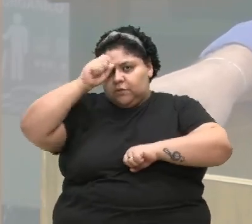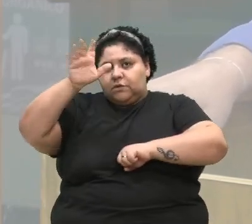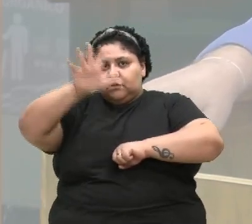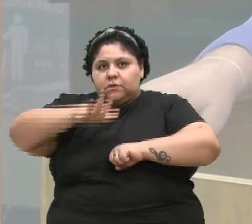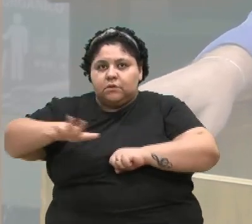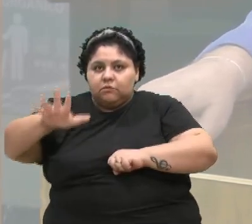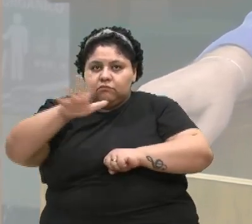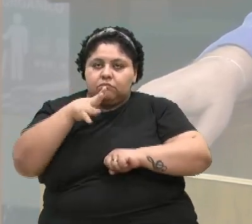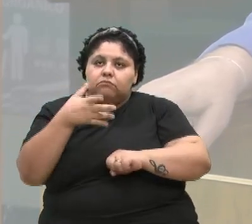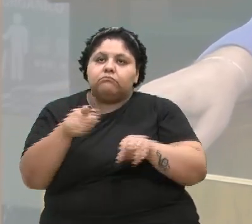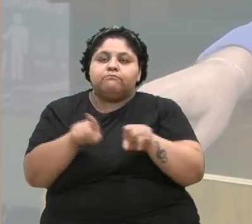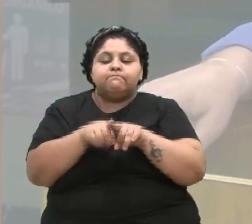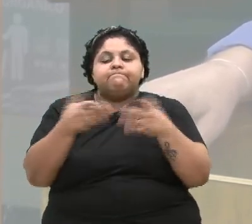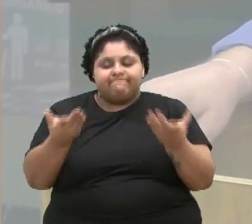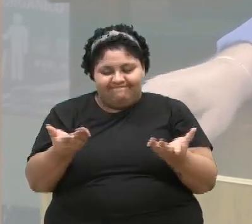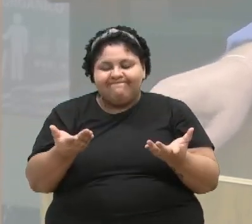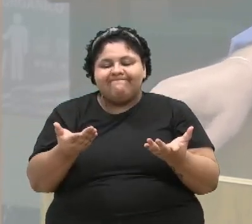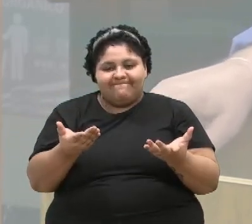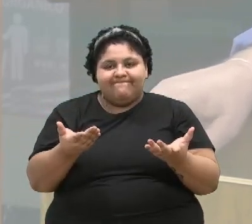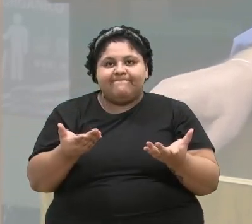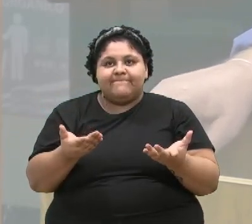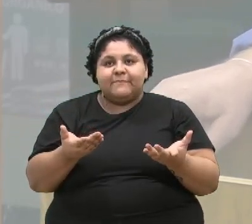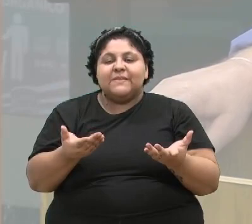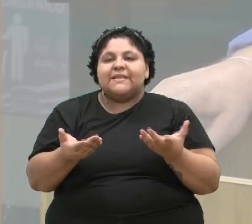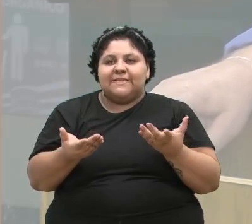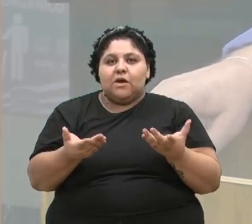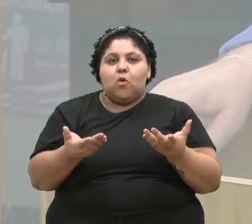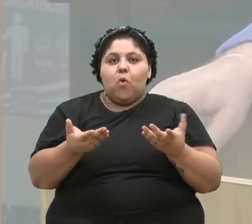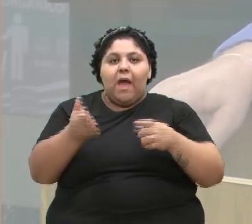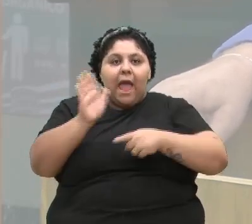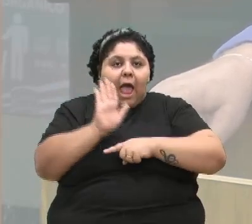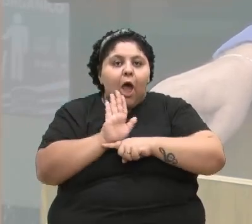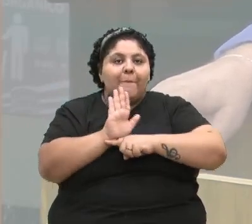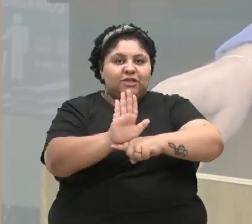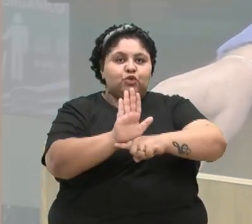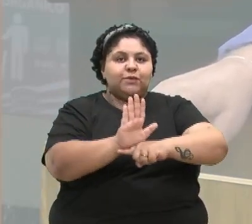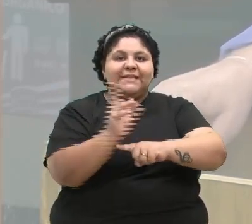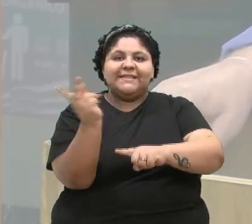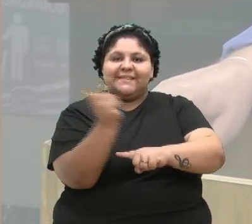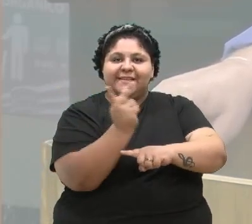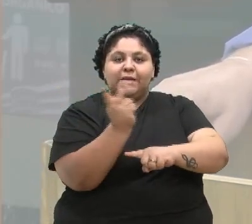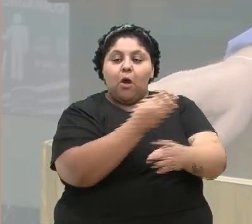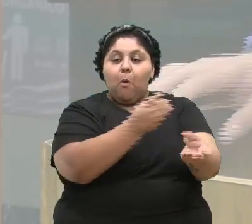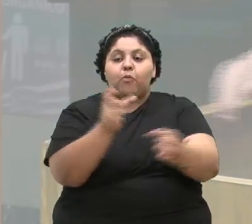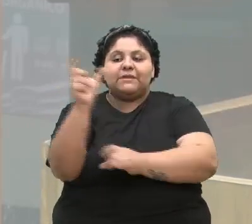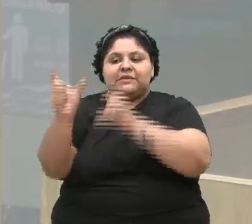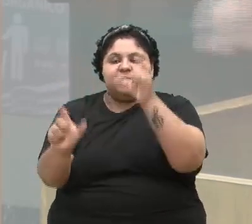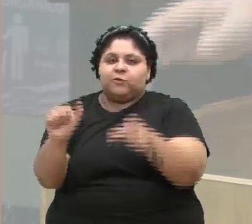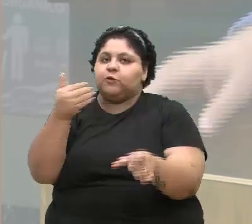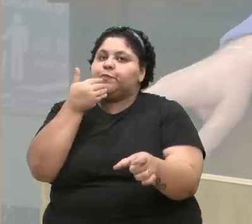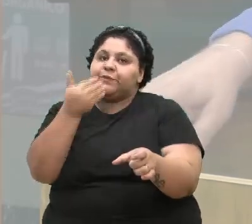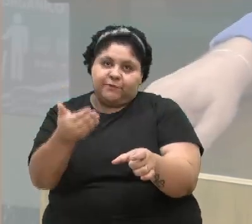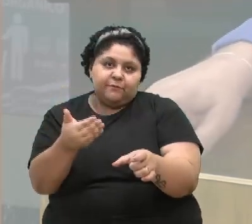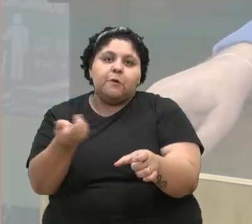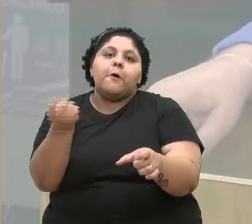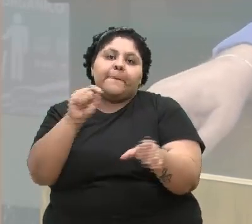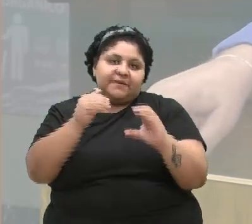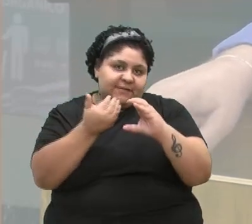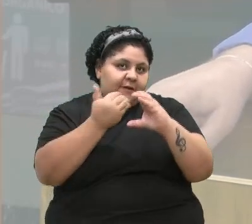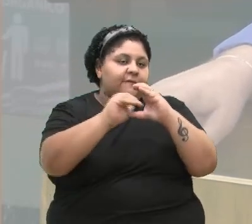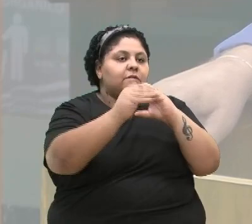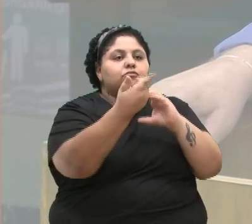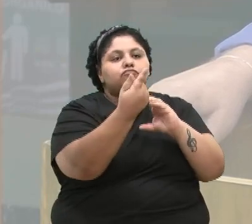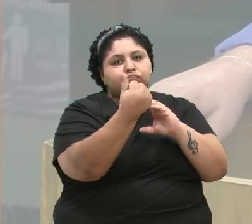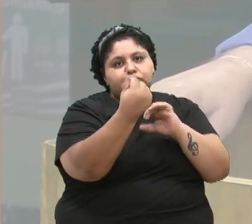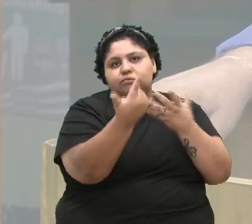o interesse. Então a gente é uma via de 2 mãos, porque muita gente pedindo, a gente sabia que tinha que para alguém designar esse